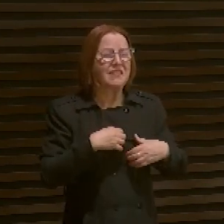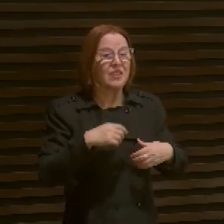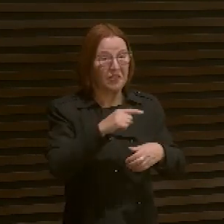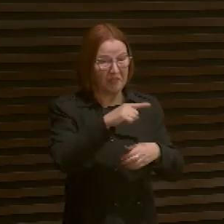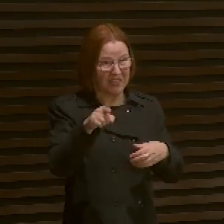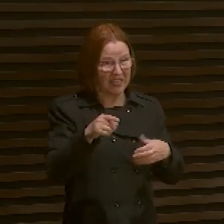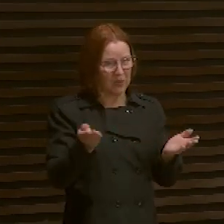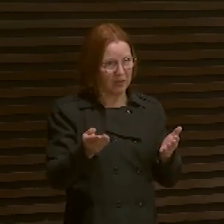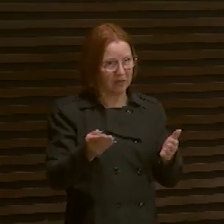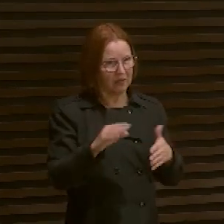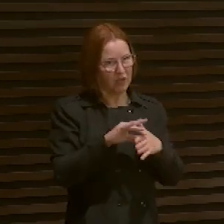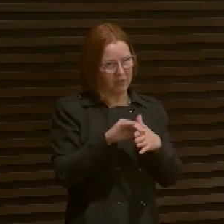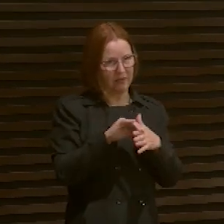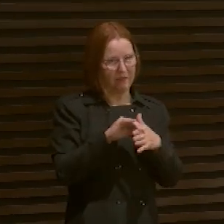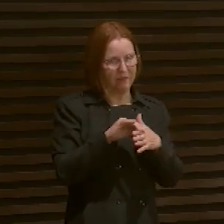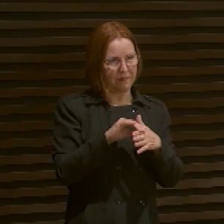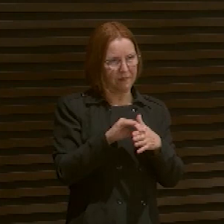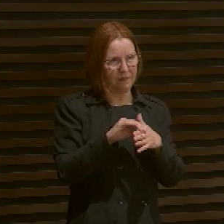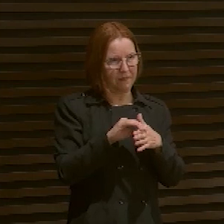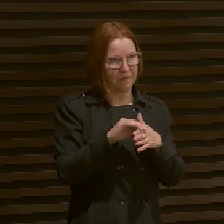Uma doença?